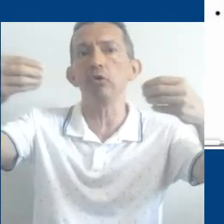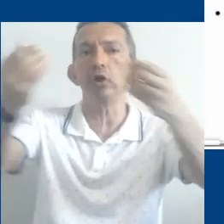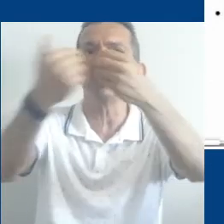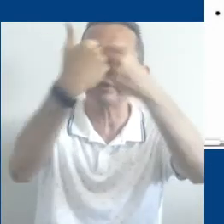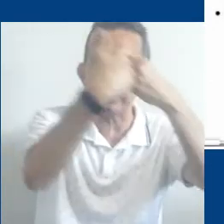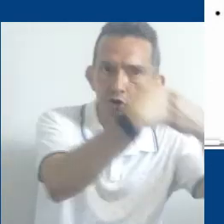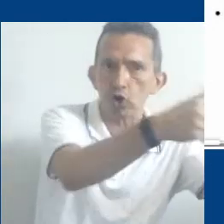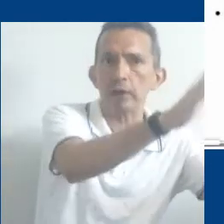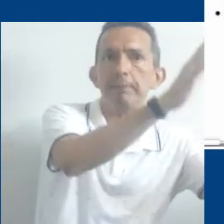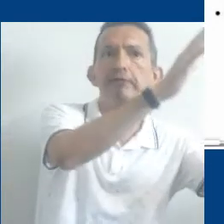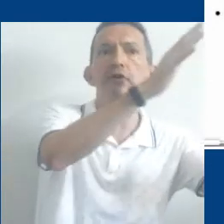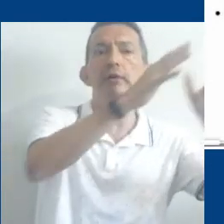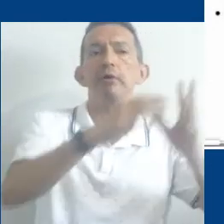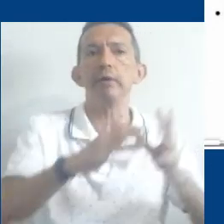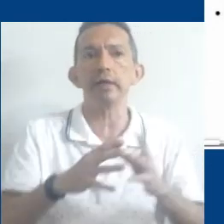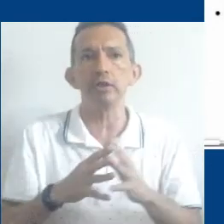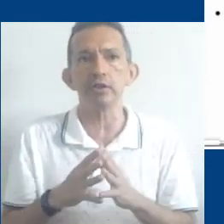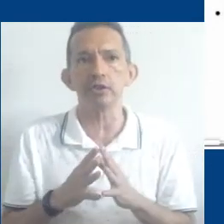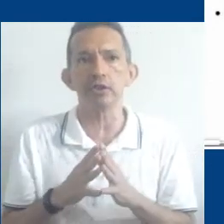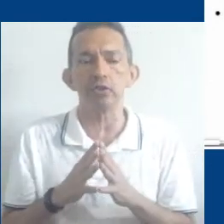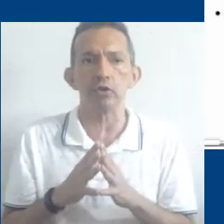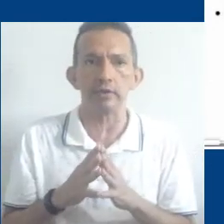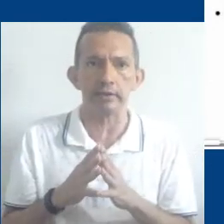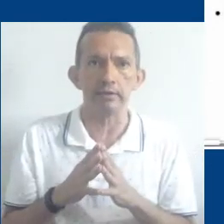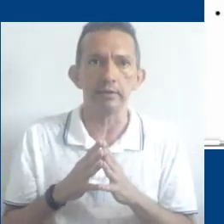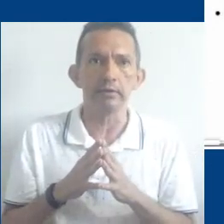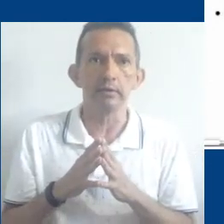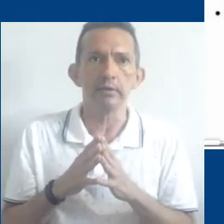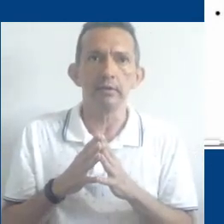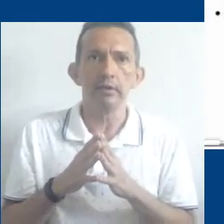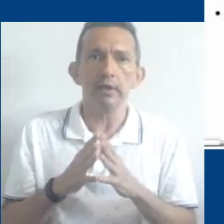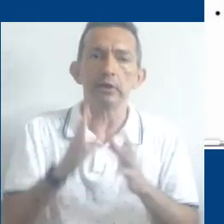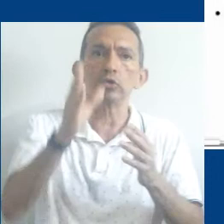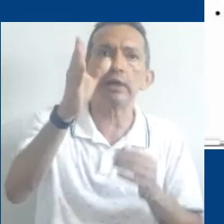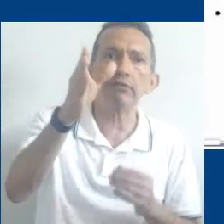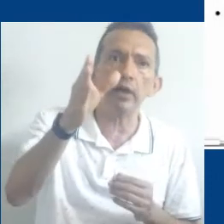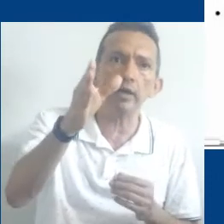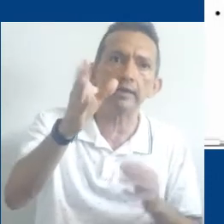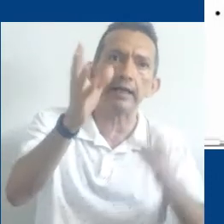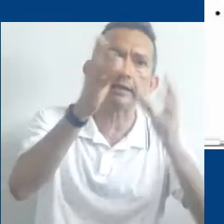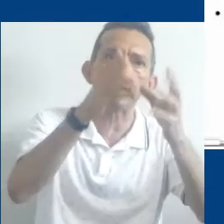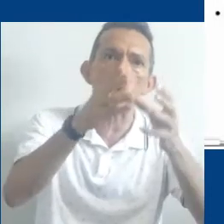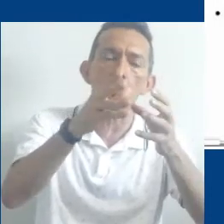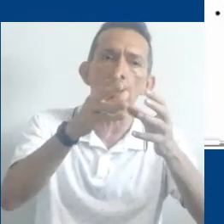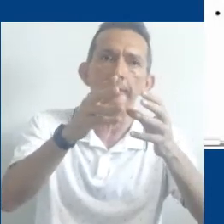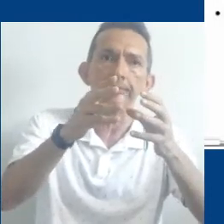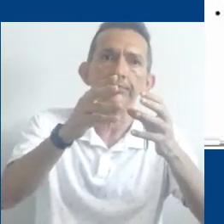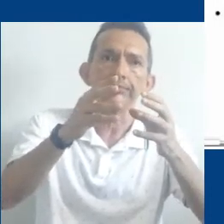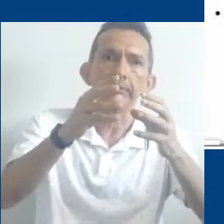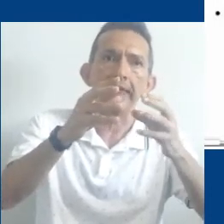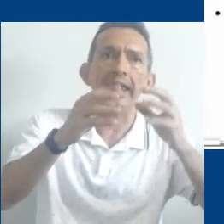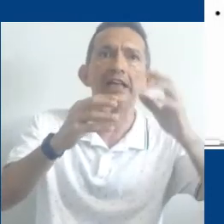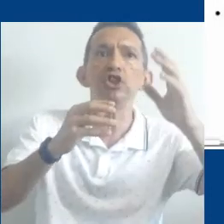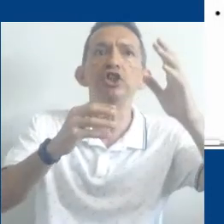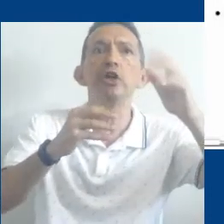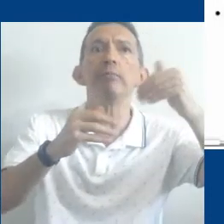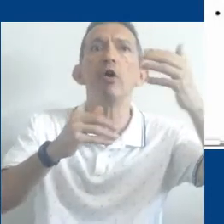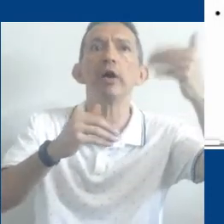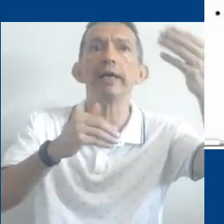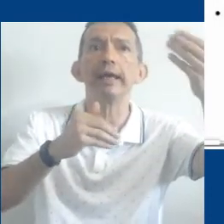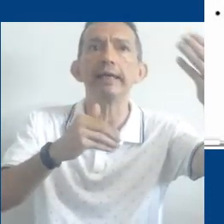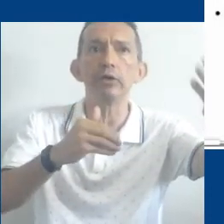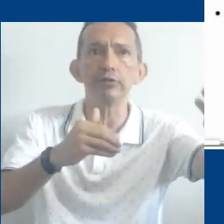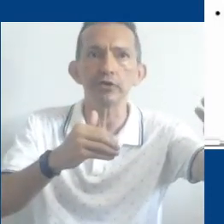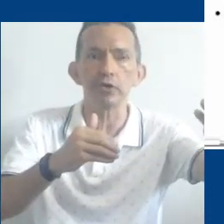de bom, que não serve, e joga para fora pelo mecanismo de exocitose. Então toda vez que a célula ela digeriu